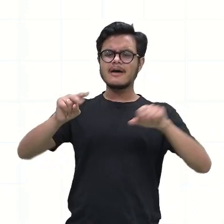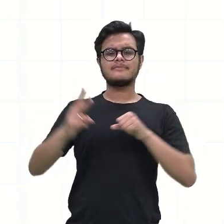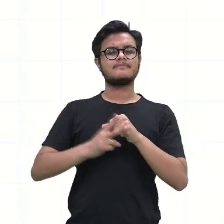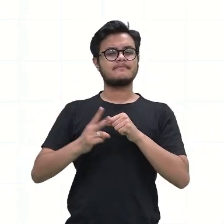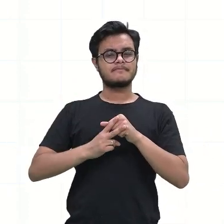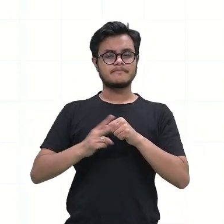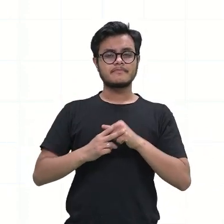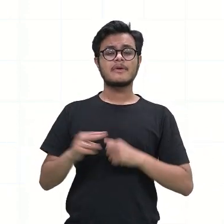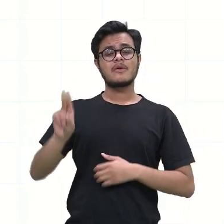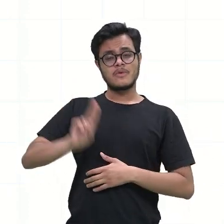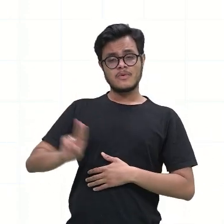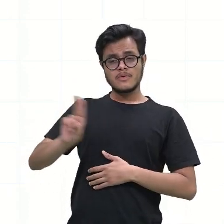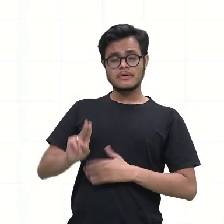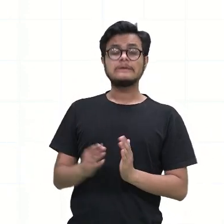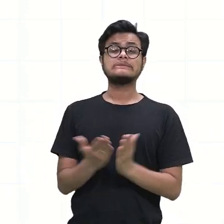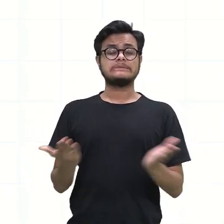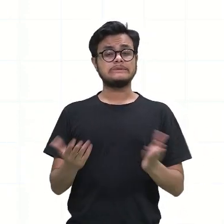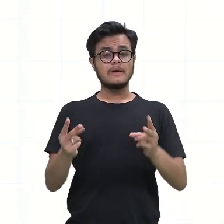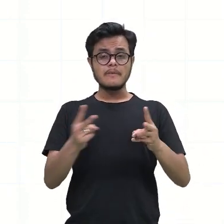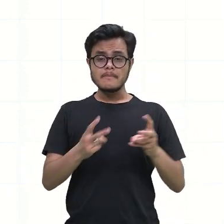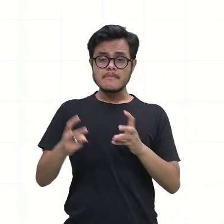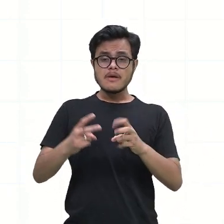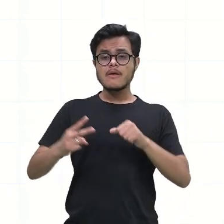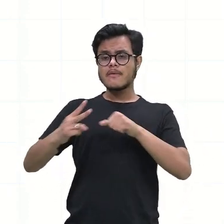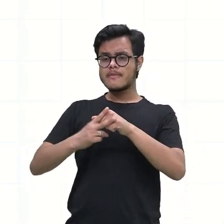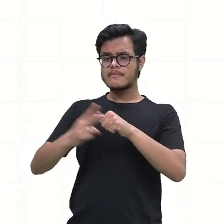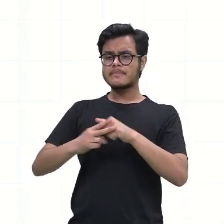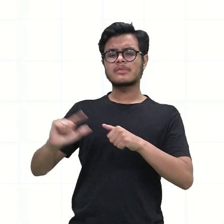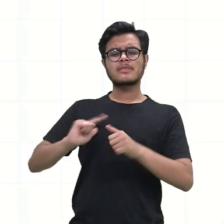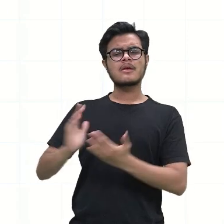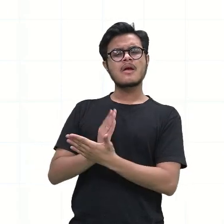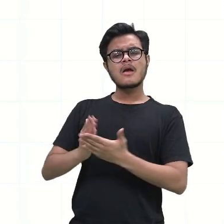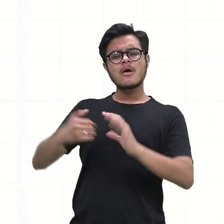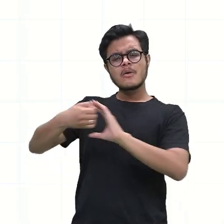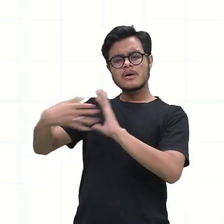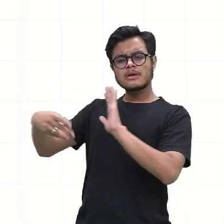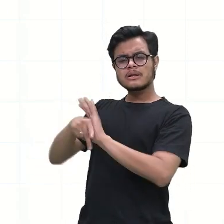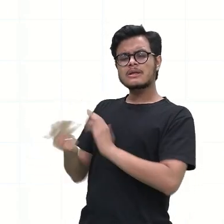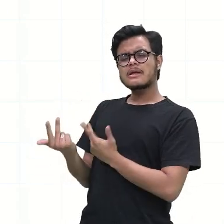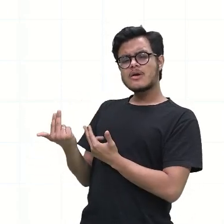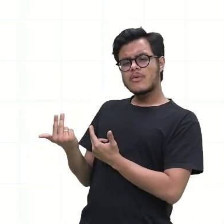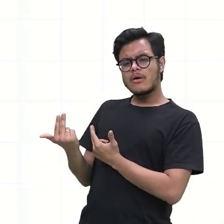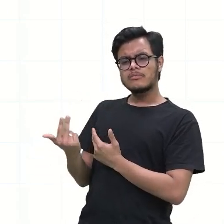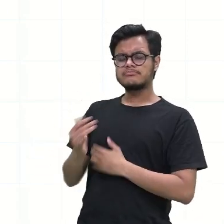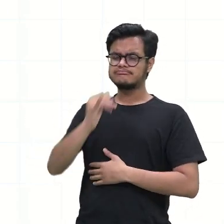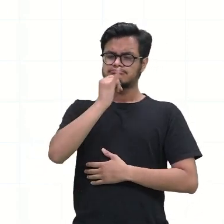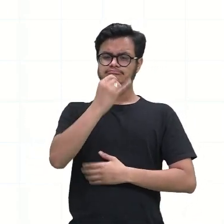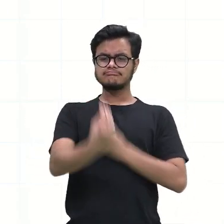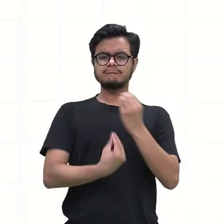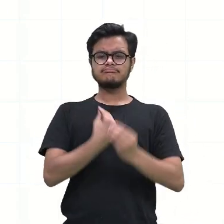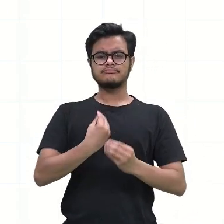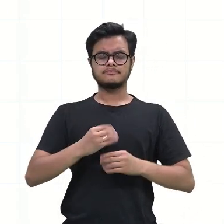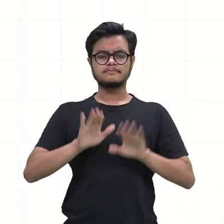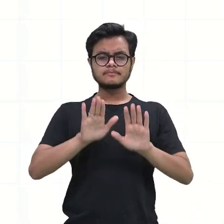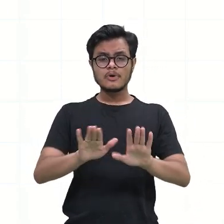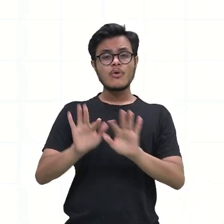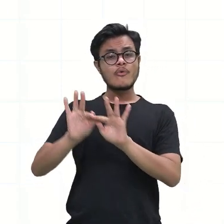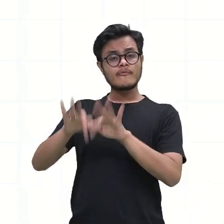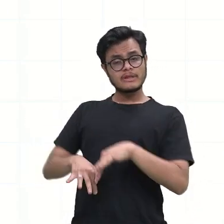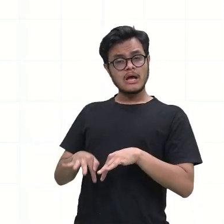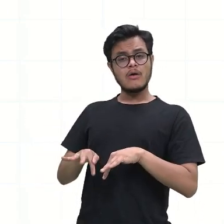verbo. E notem que os verbos, eles têm algumas coisas em comum. Olha só. O